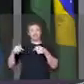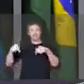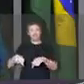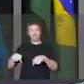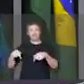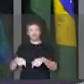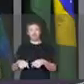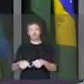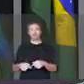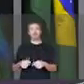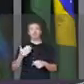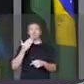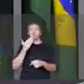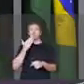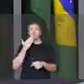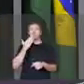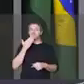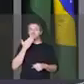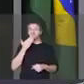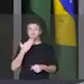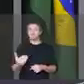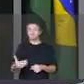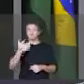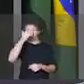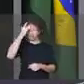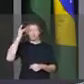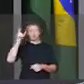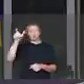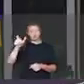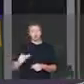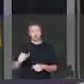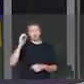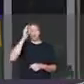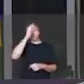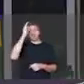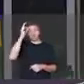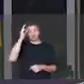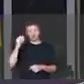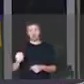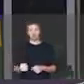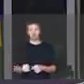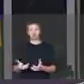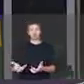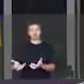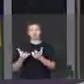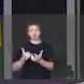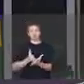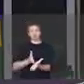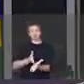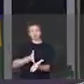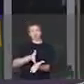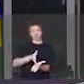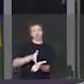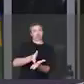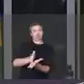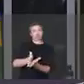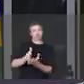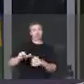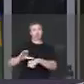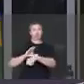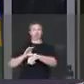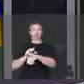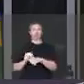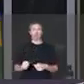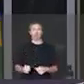para beneficiar pessoas inocentes que querem apenas o cumprimento da Constituição,